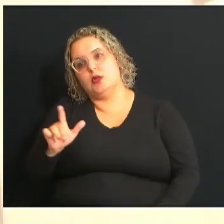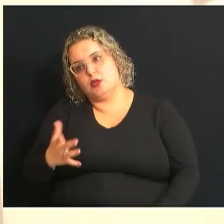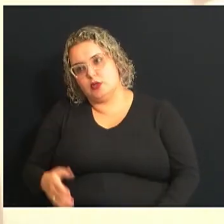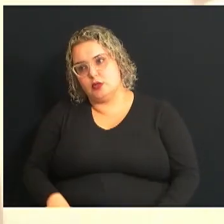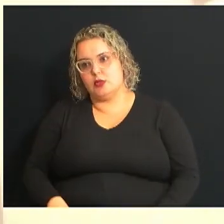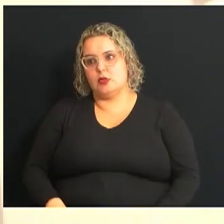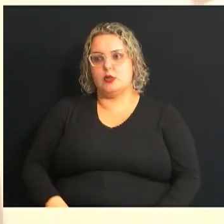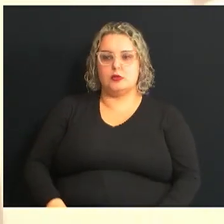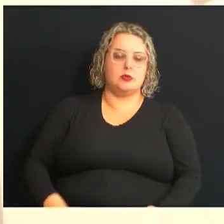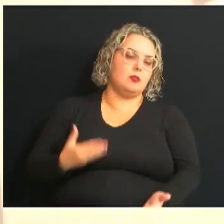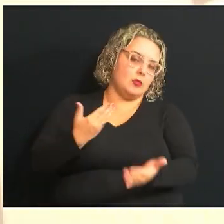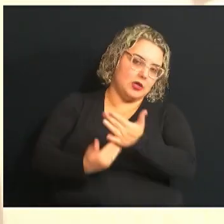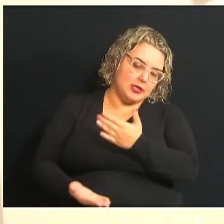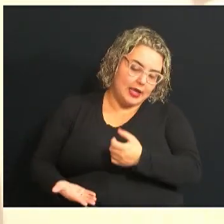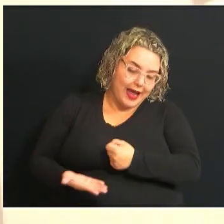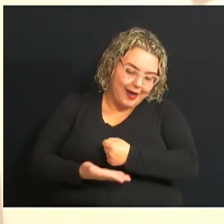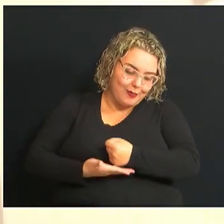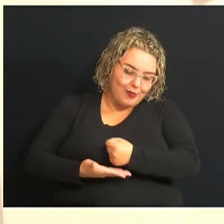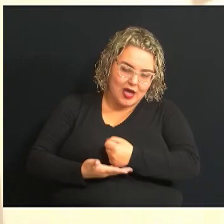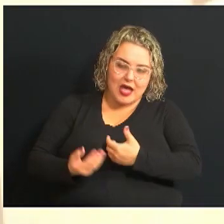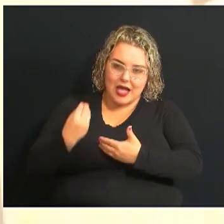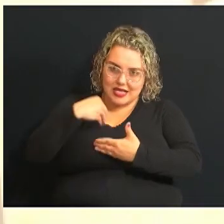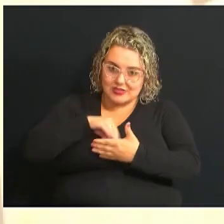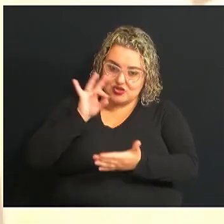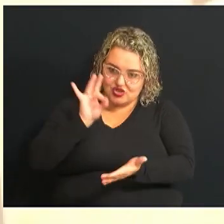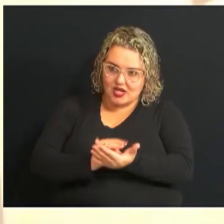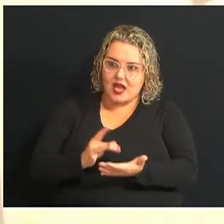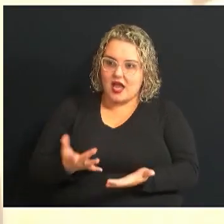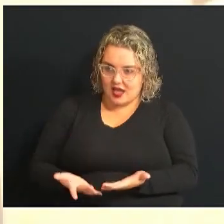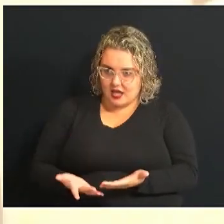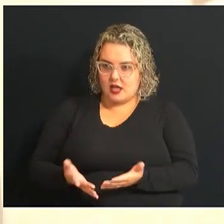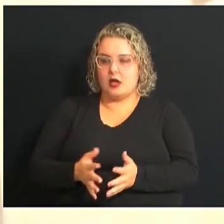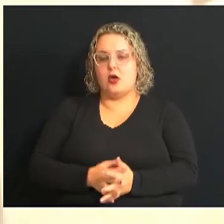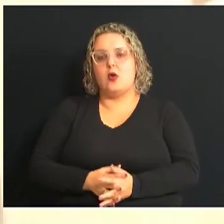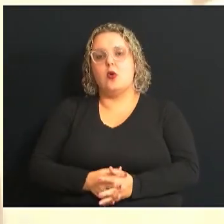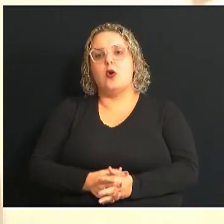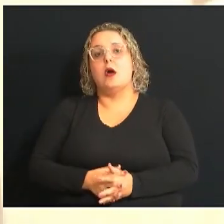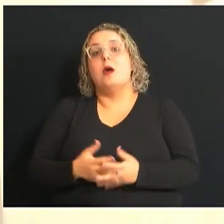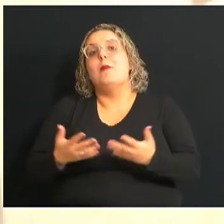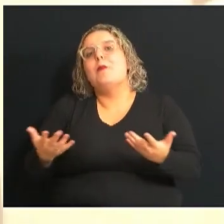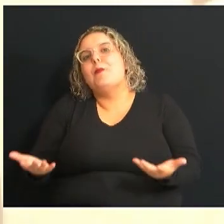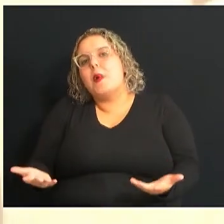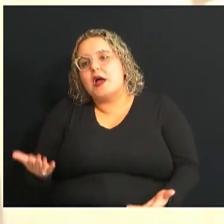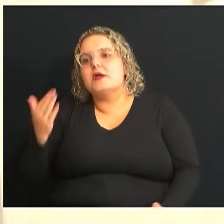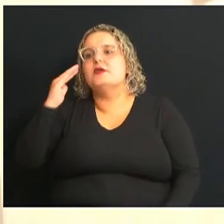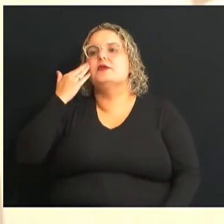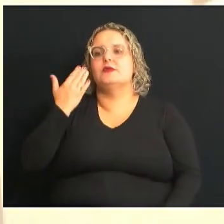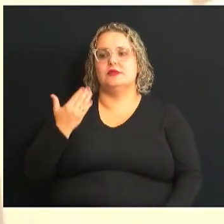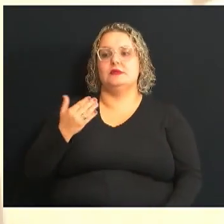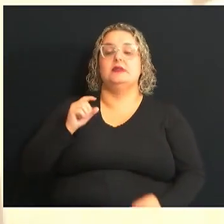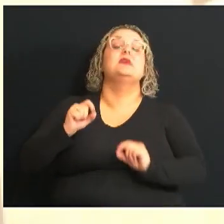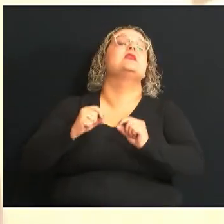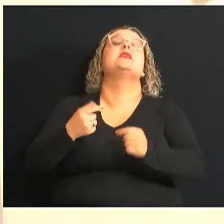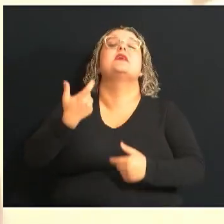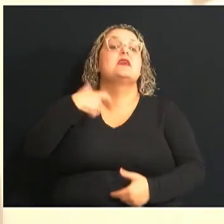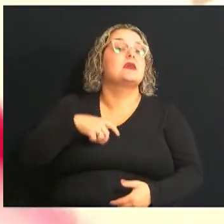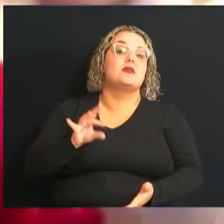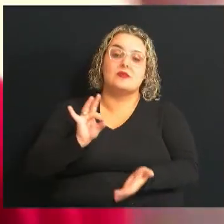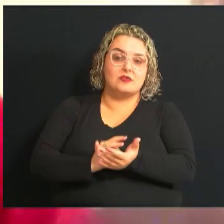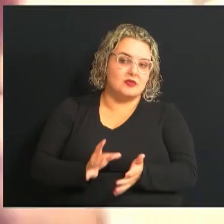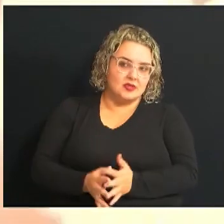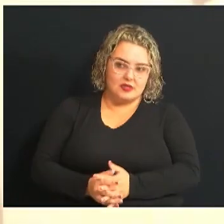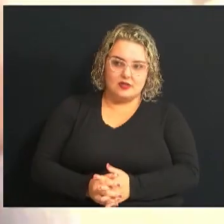a nossa essência, sem perder quem a gente é lá embaixo de verdade. Mas eu tive que entender também quem eu era, né? De verdade, porque eu